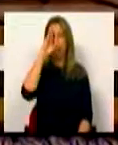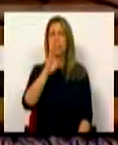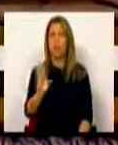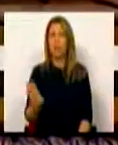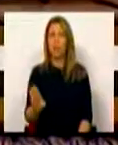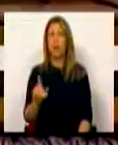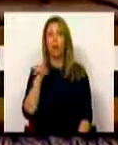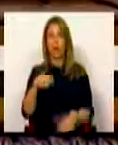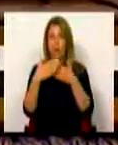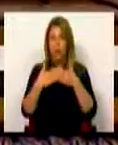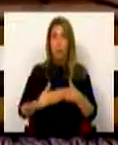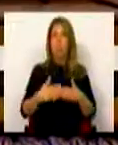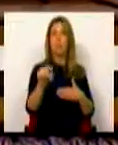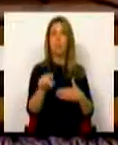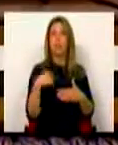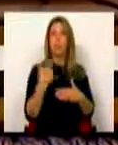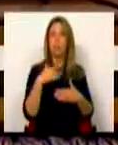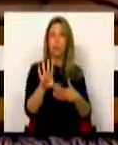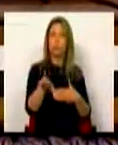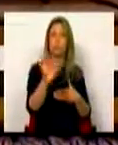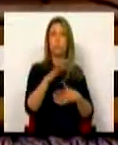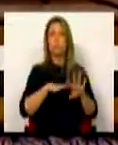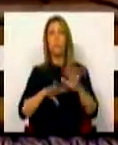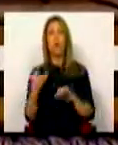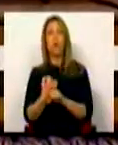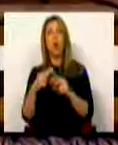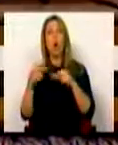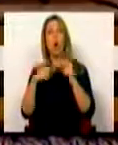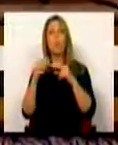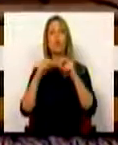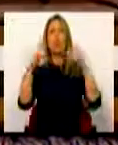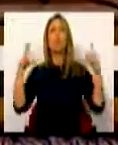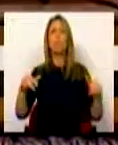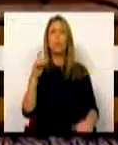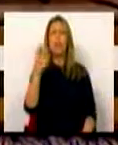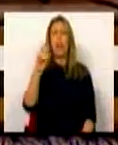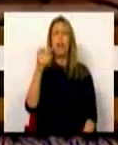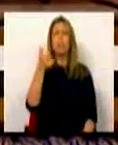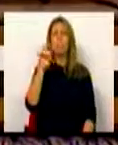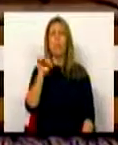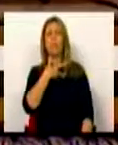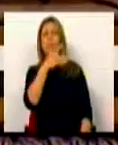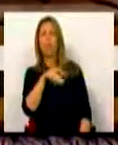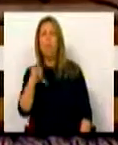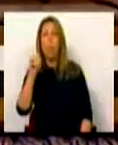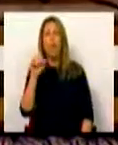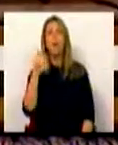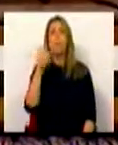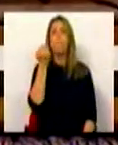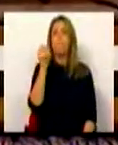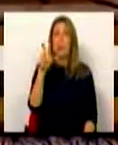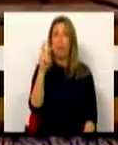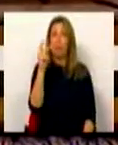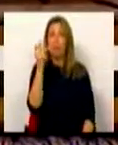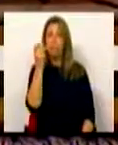partir daí que escolhemos fazer e fizemos as obras na ponte do Albardão, ao pé de Reguengos, na ponte Belvedere, na